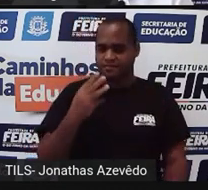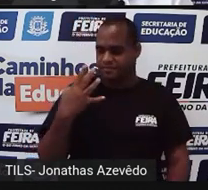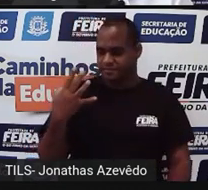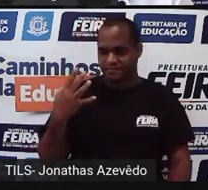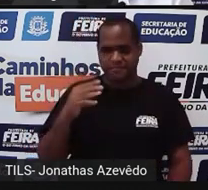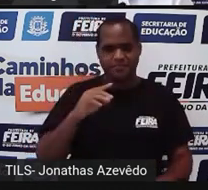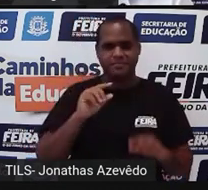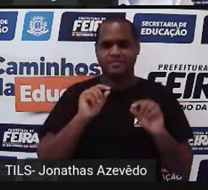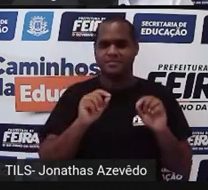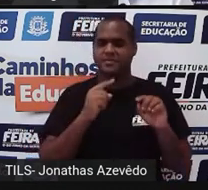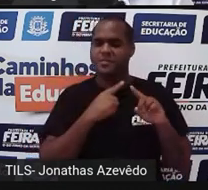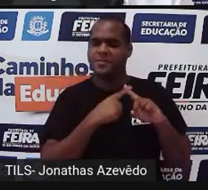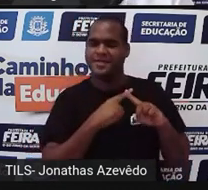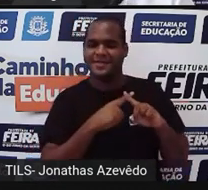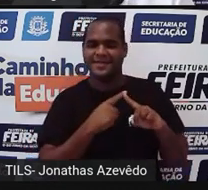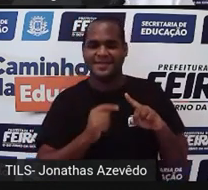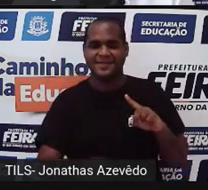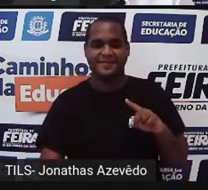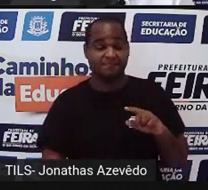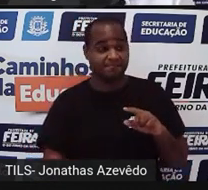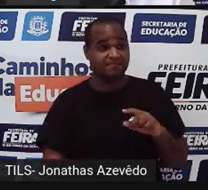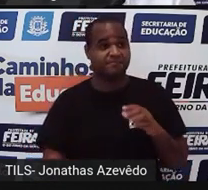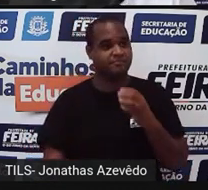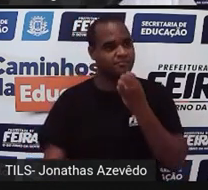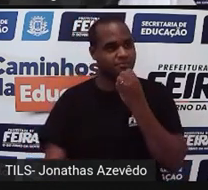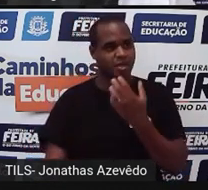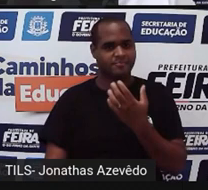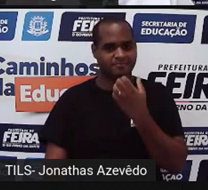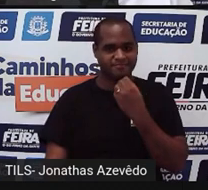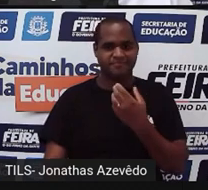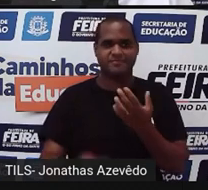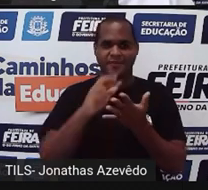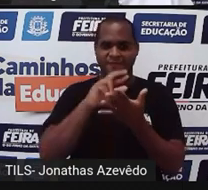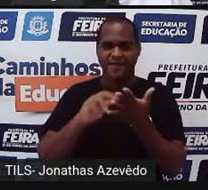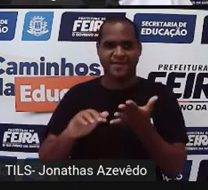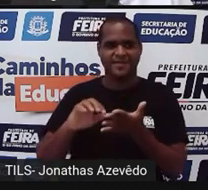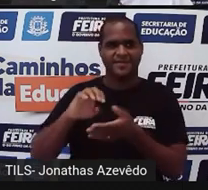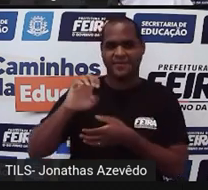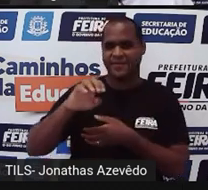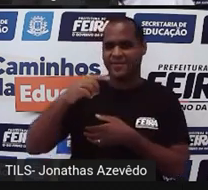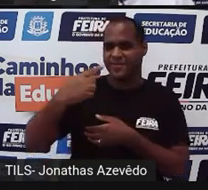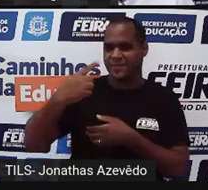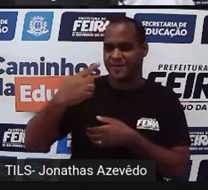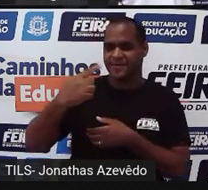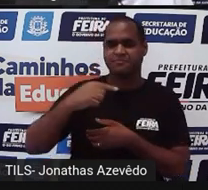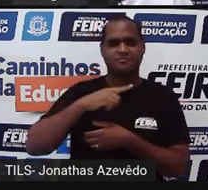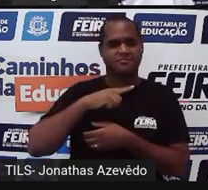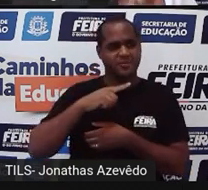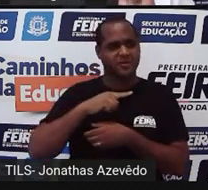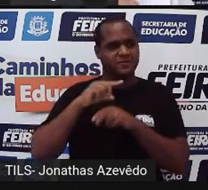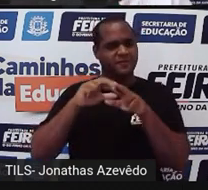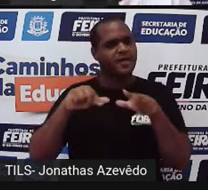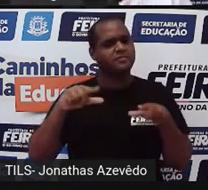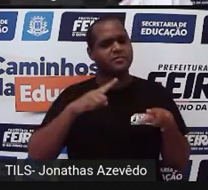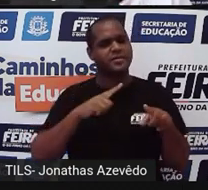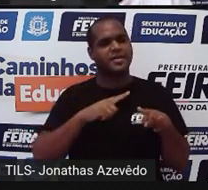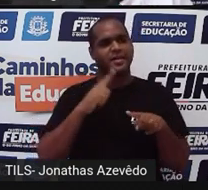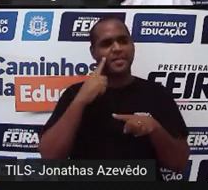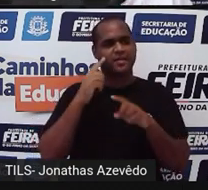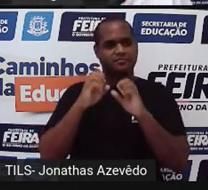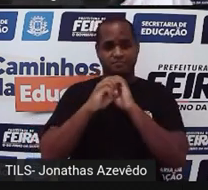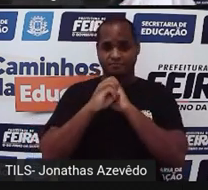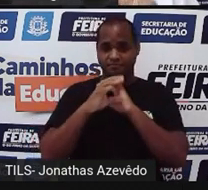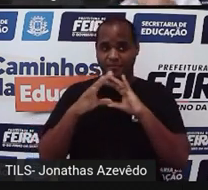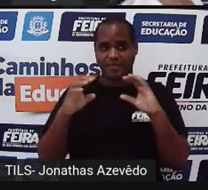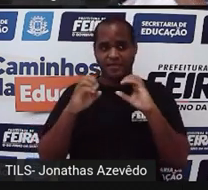Por que que é 3 e 4? Bom, essas equações estão aí, elas